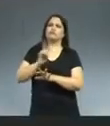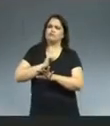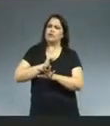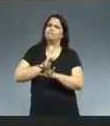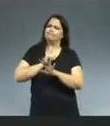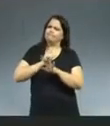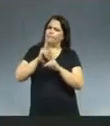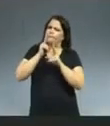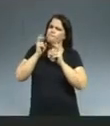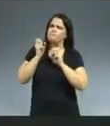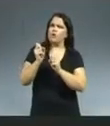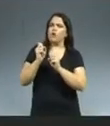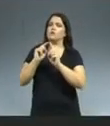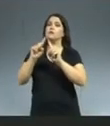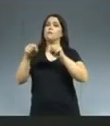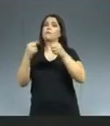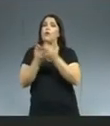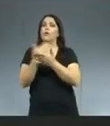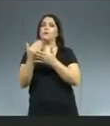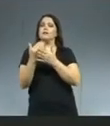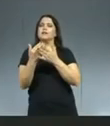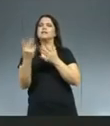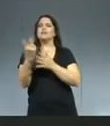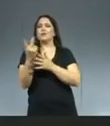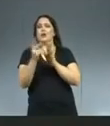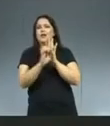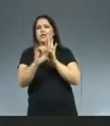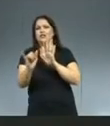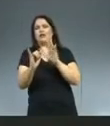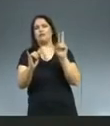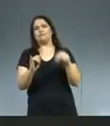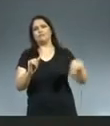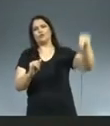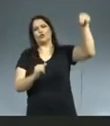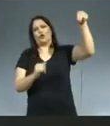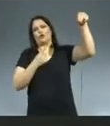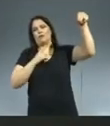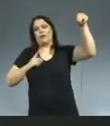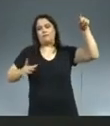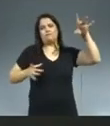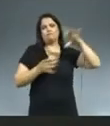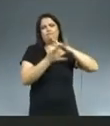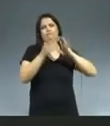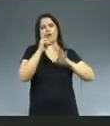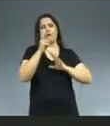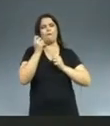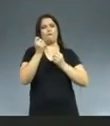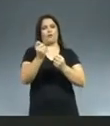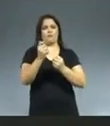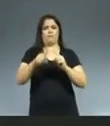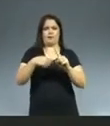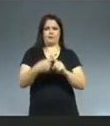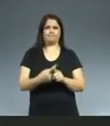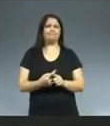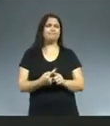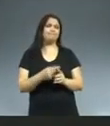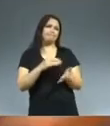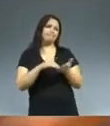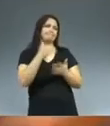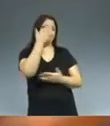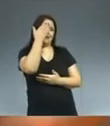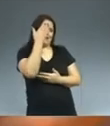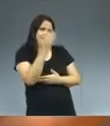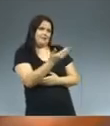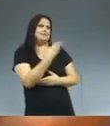quando tivermos consolidado nós vamos abrir não segundo Edital já imediatamente para região norte do Brasil se você cantar eu quero